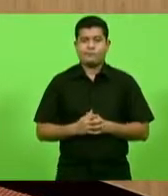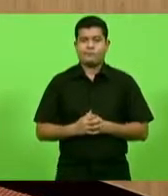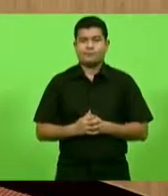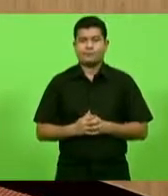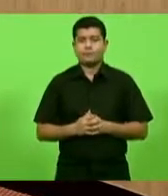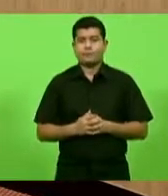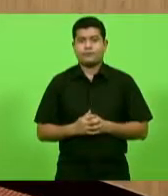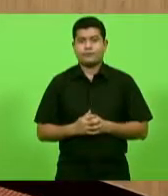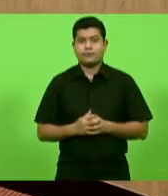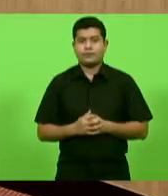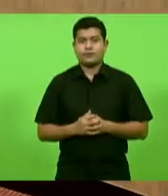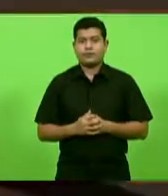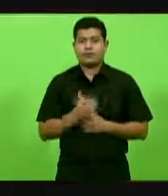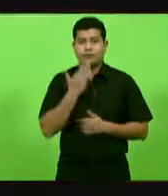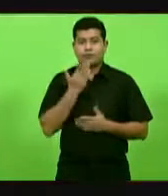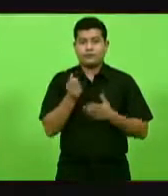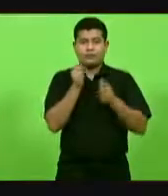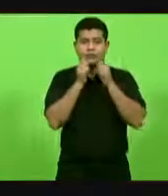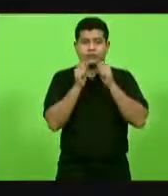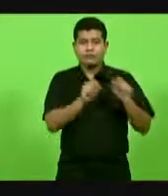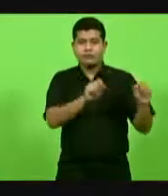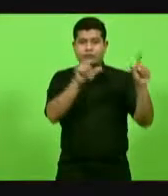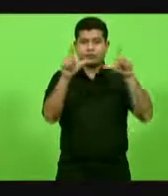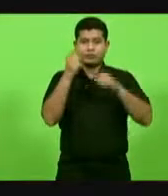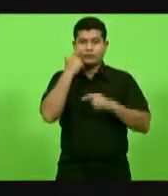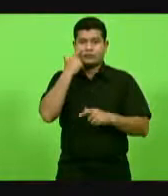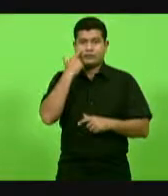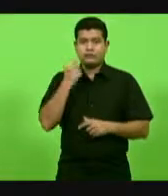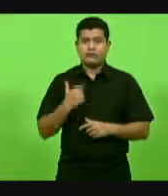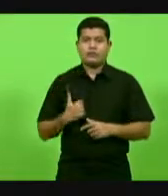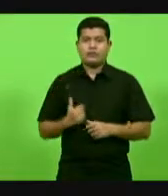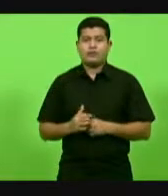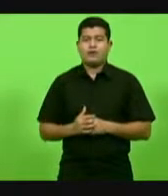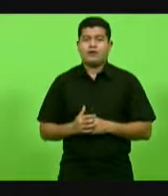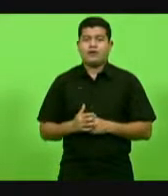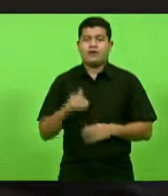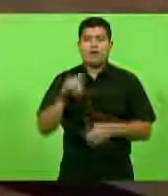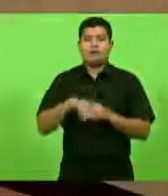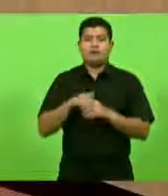Peço assessoria para que abra o painel para colher os votos virtuais.